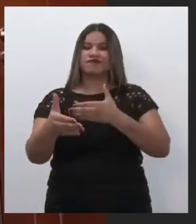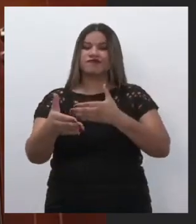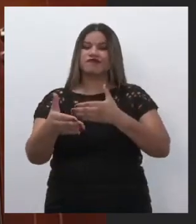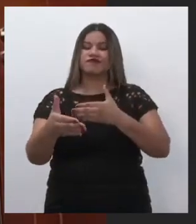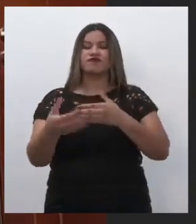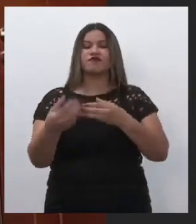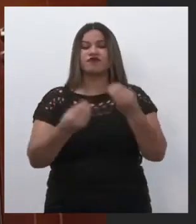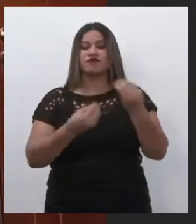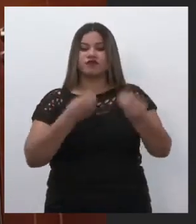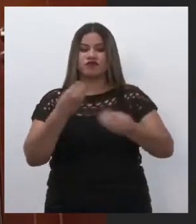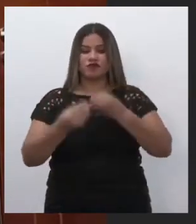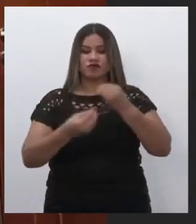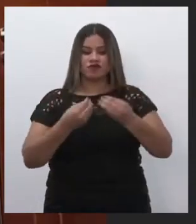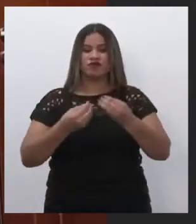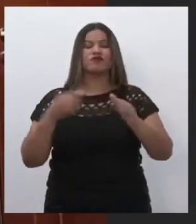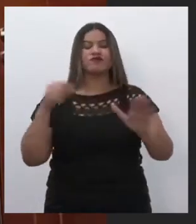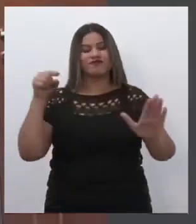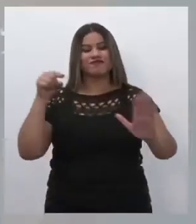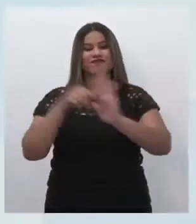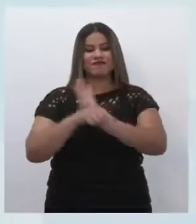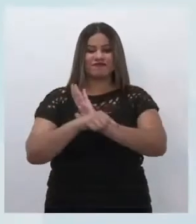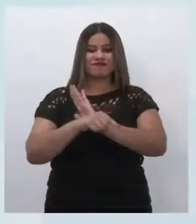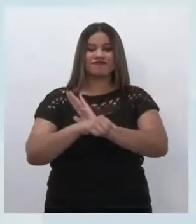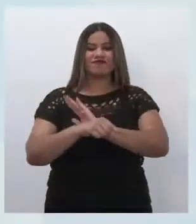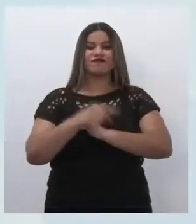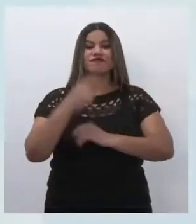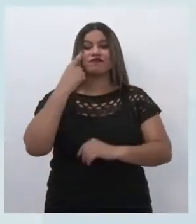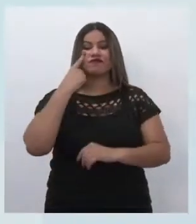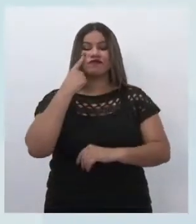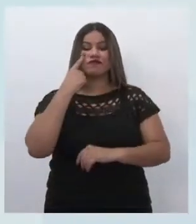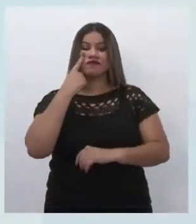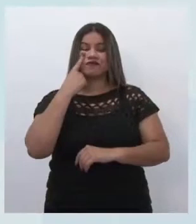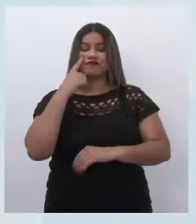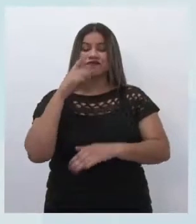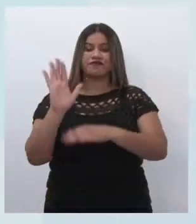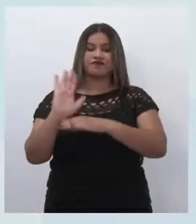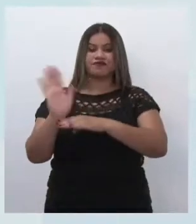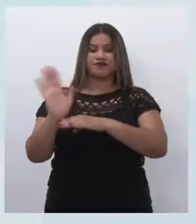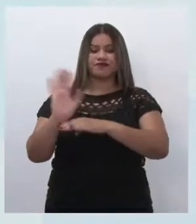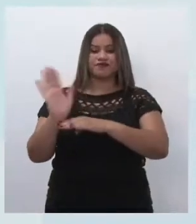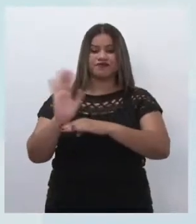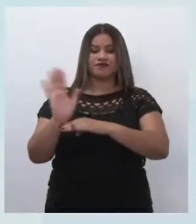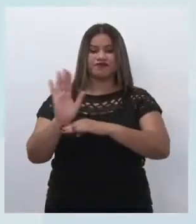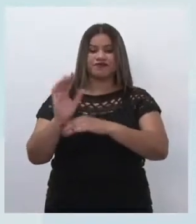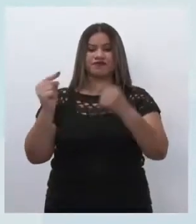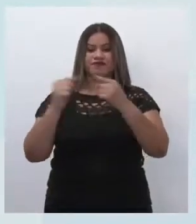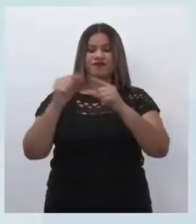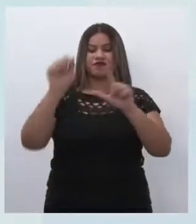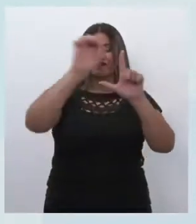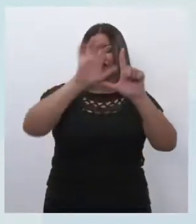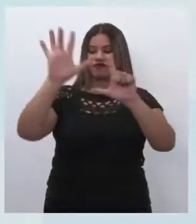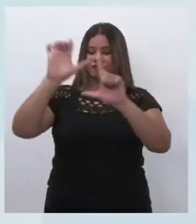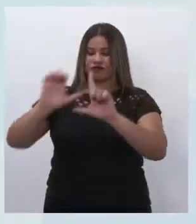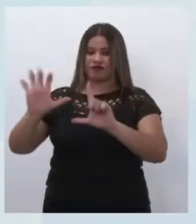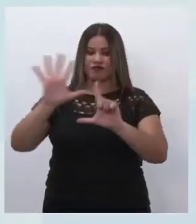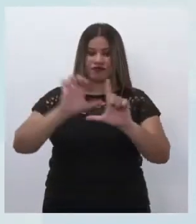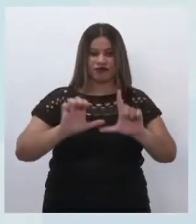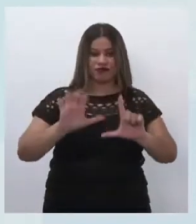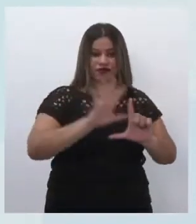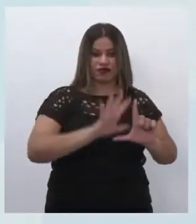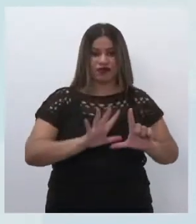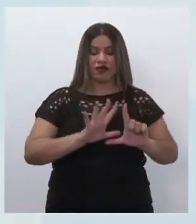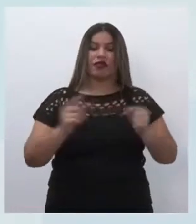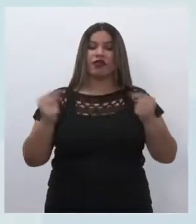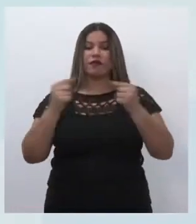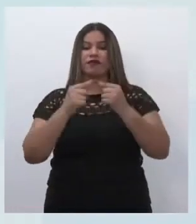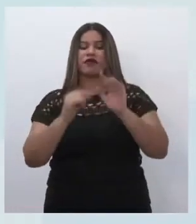atividades, vamos começar com uma sensibilização, tá? Vocês vão assistir a um pequeno vídeo composto por imagens que indicam palavras